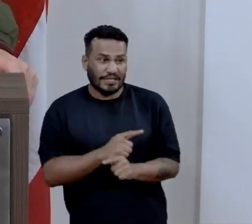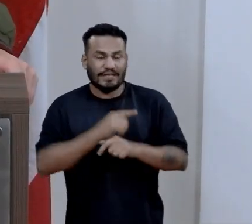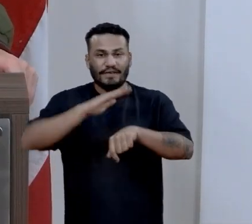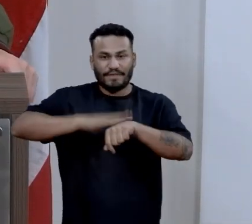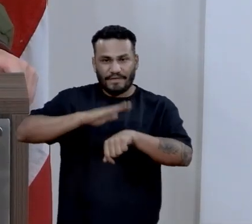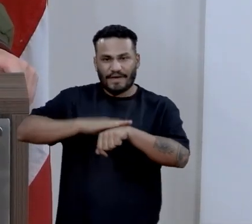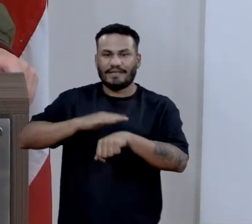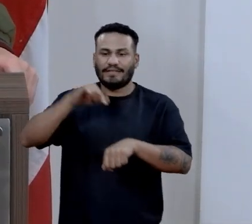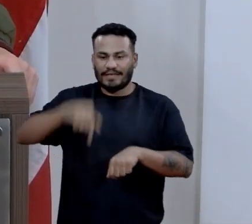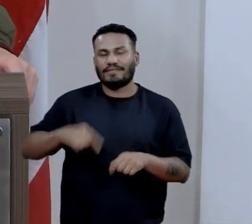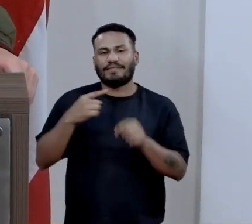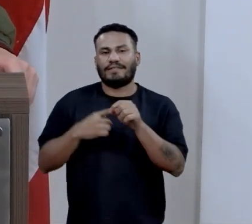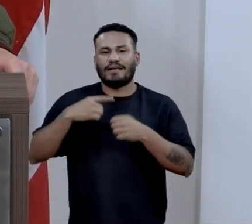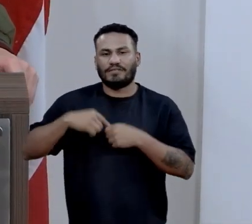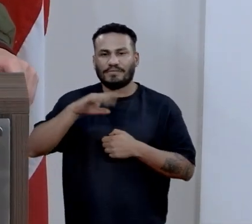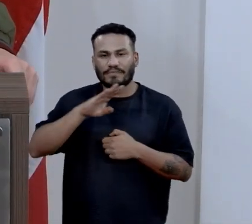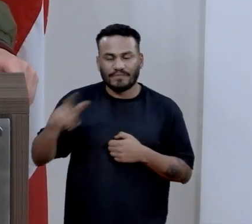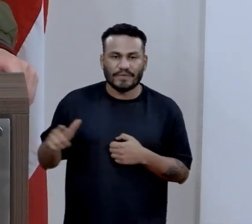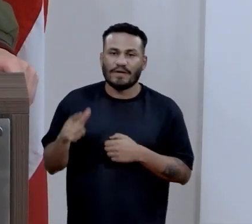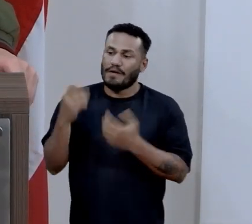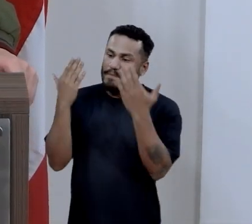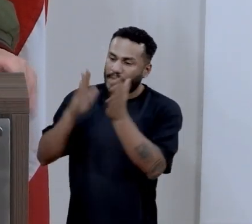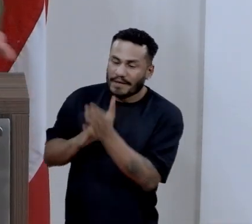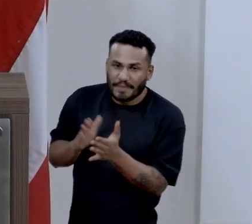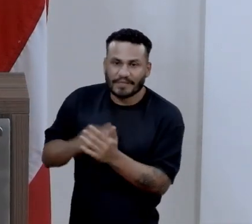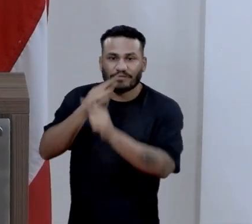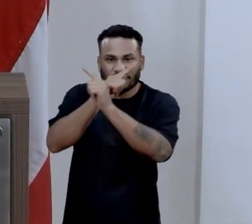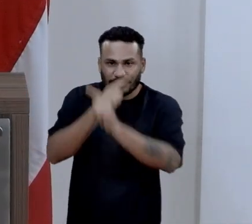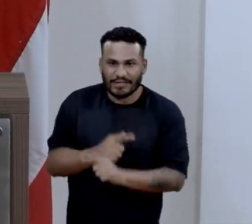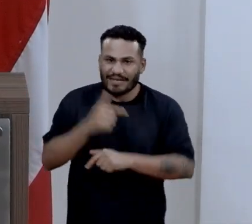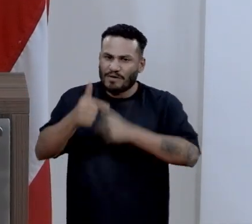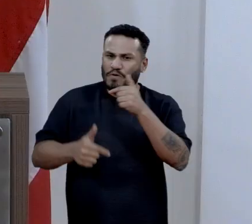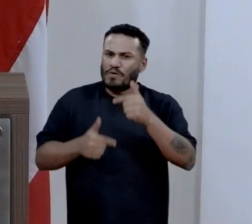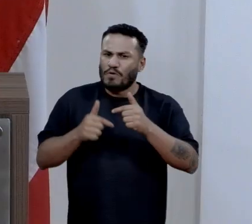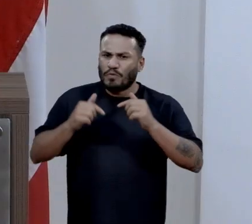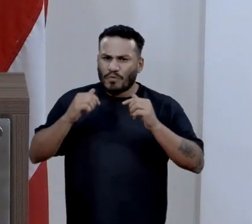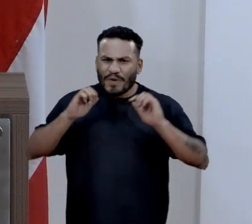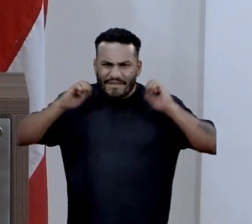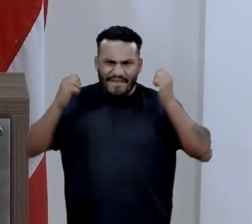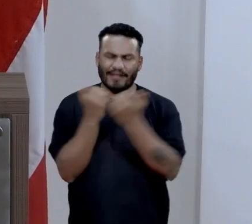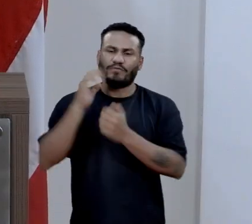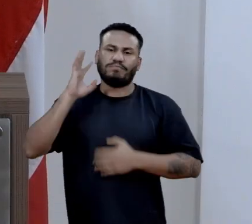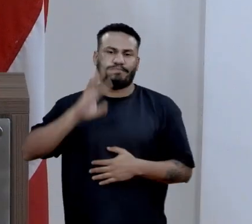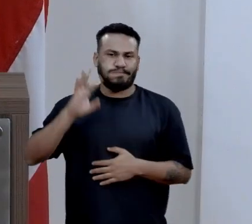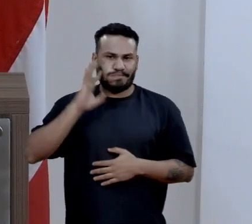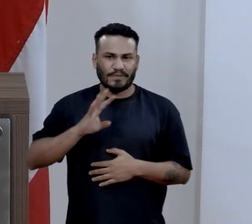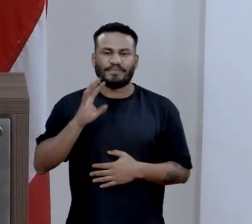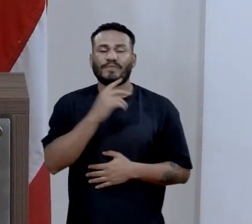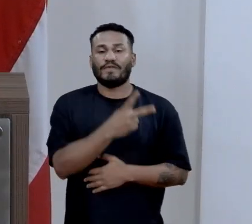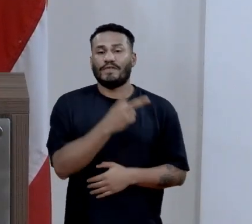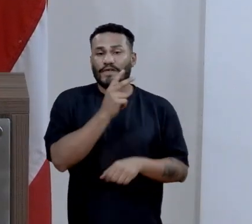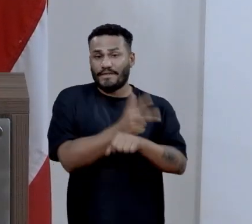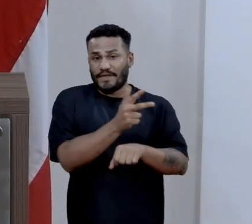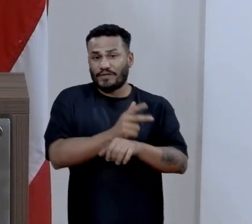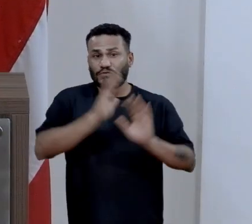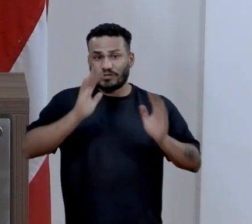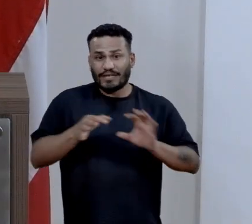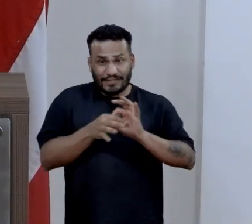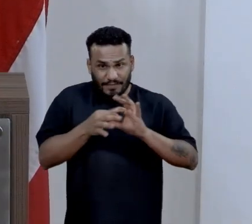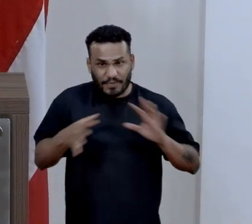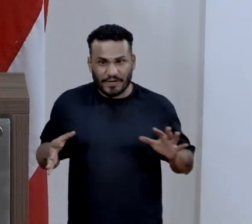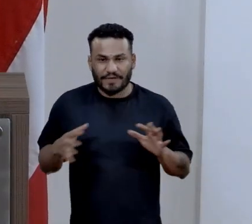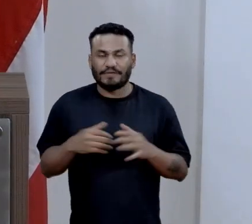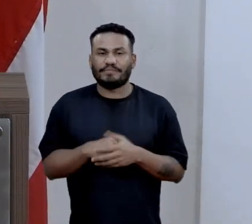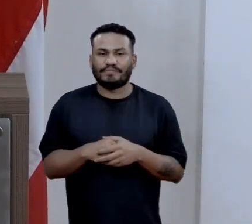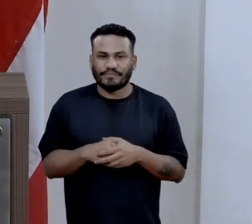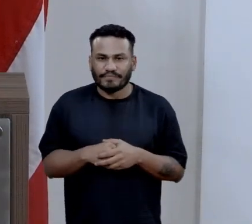faz pela nossa cidade, parabenizo aqui os gincaneiros, foi um evento realmente muito bacana, e esses vídeos já estão